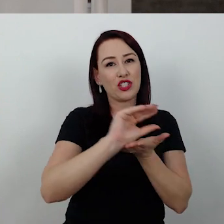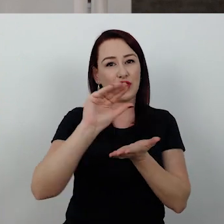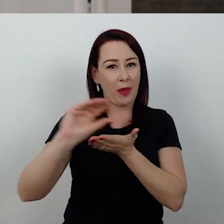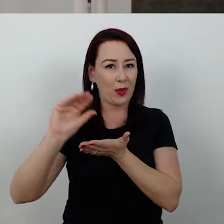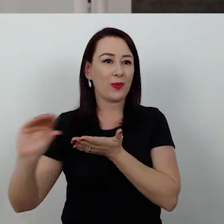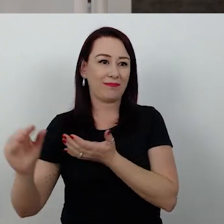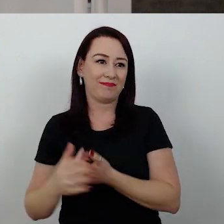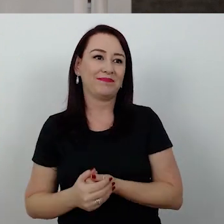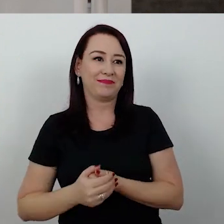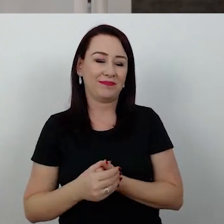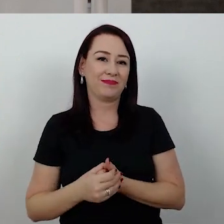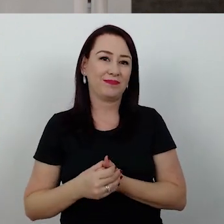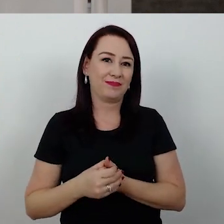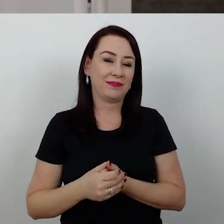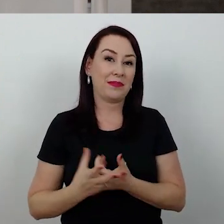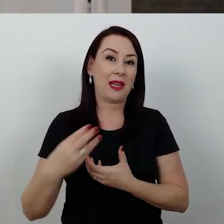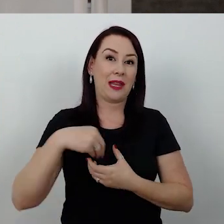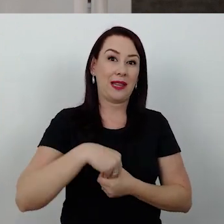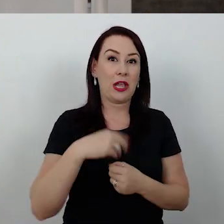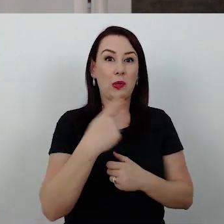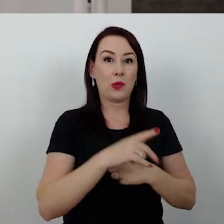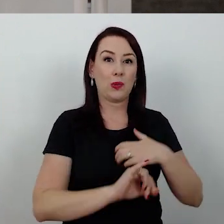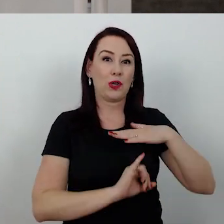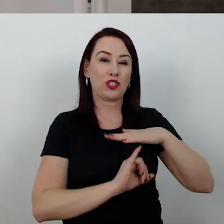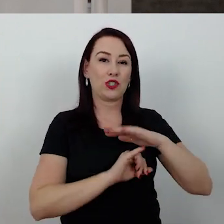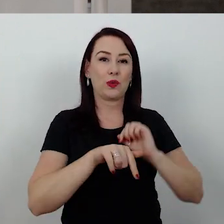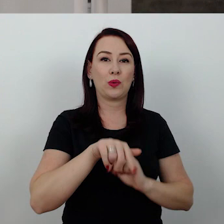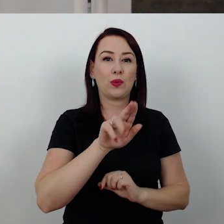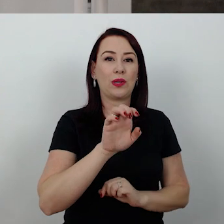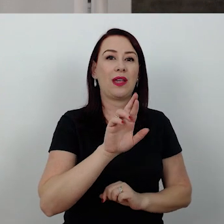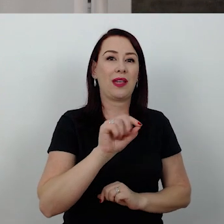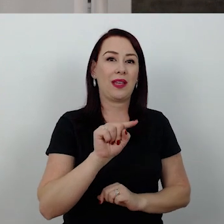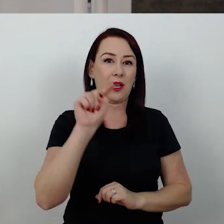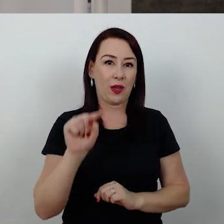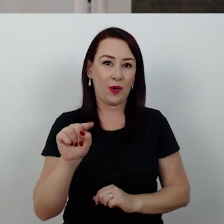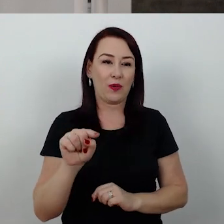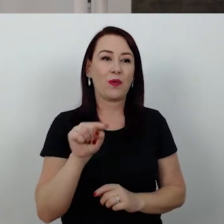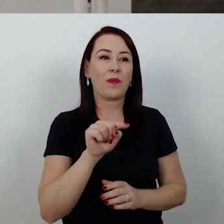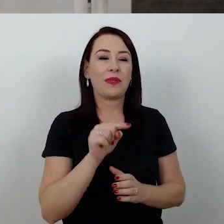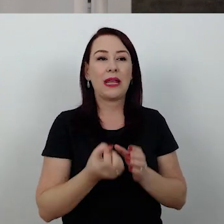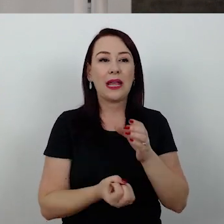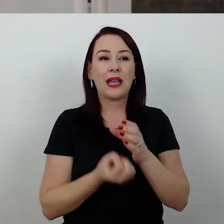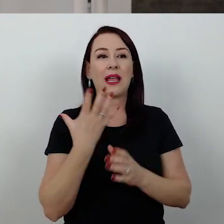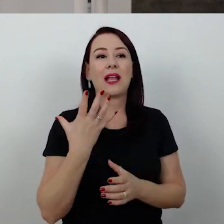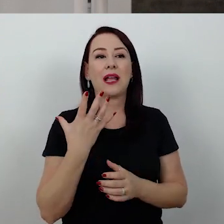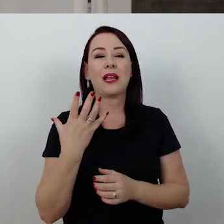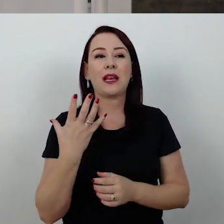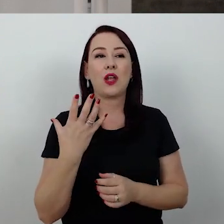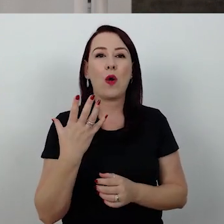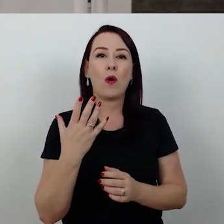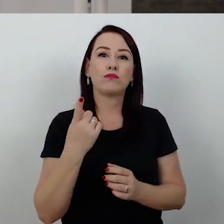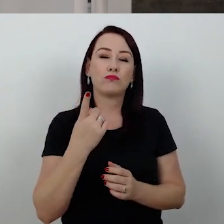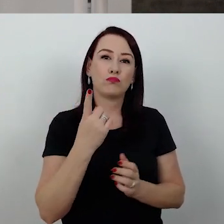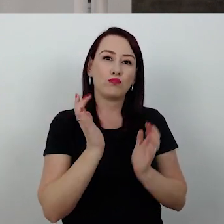área. Dentro do Querô, particularmente, a gente criou módulos, né,